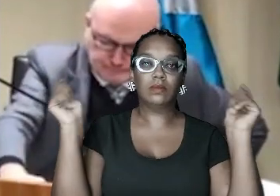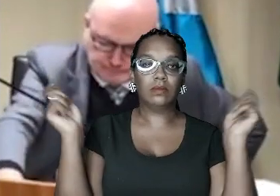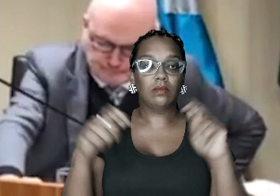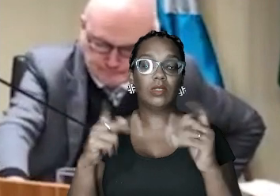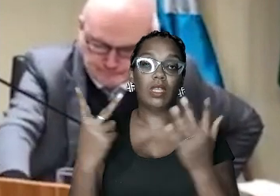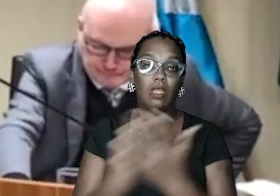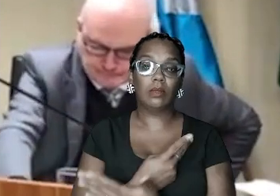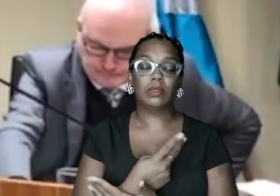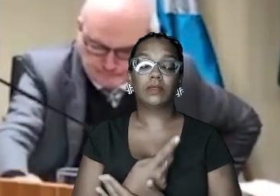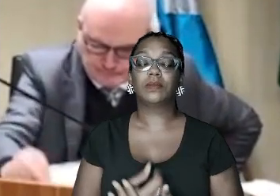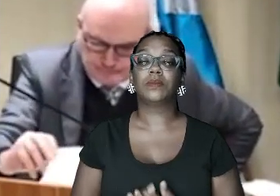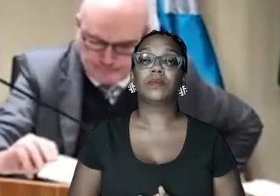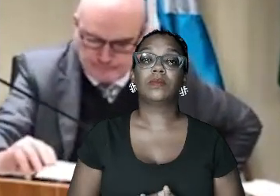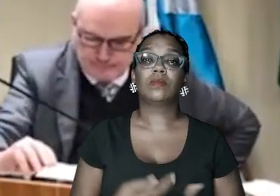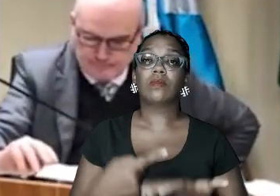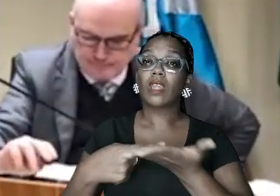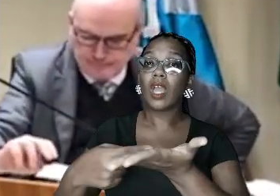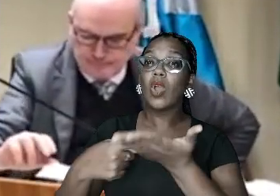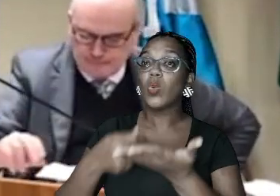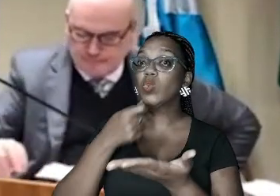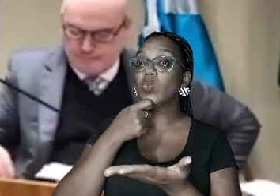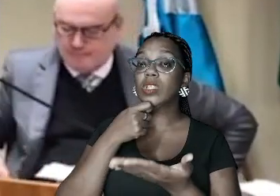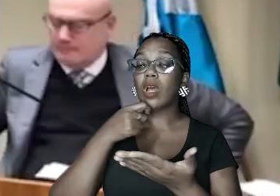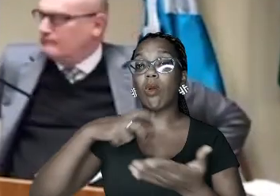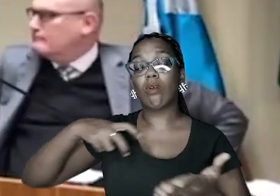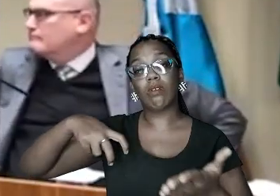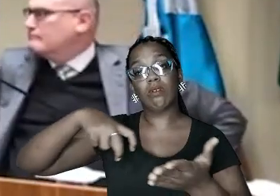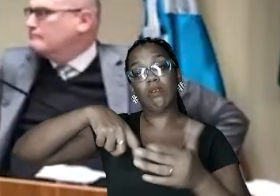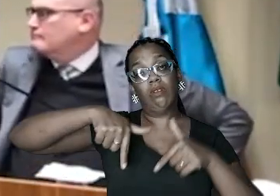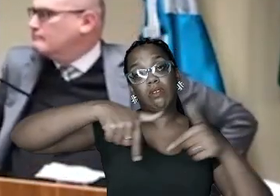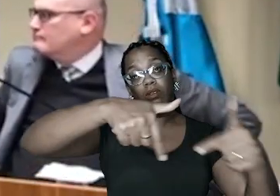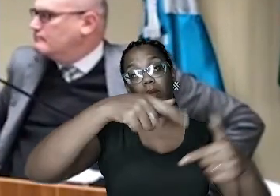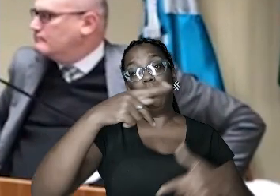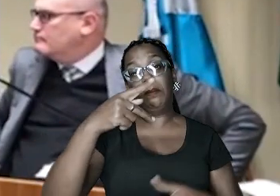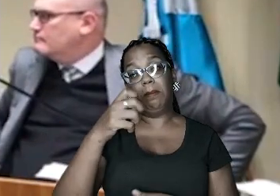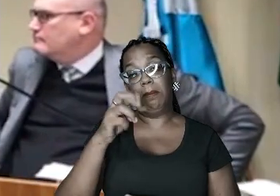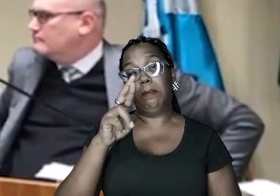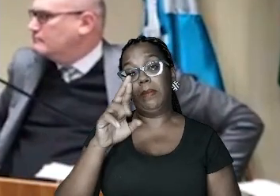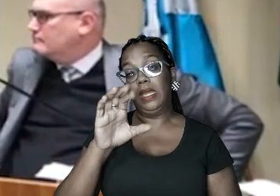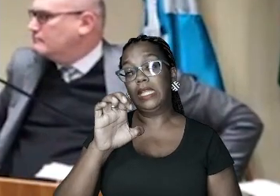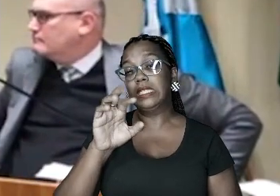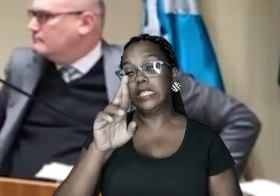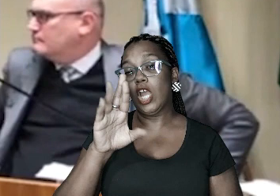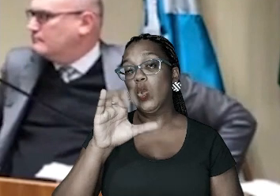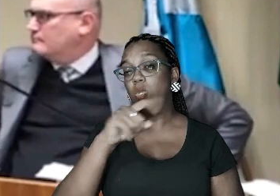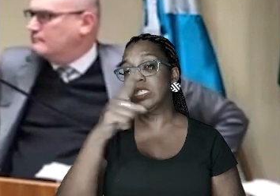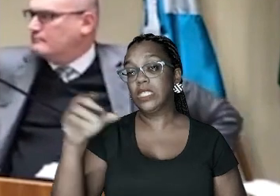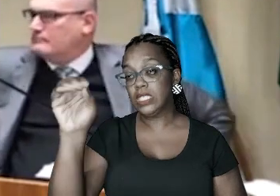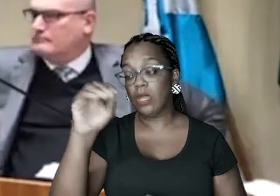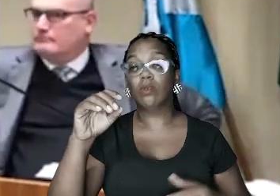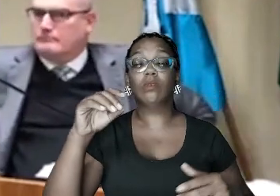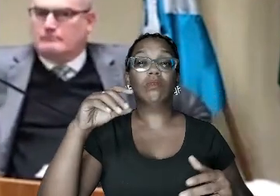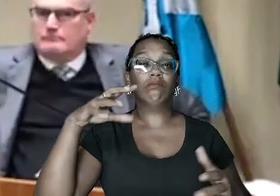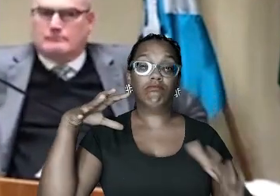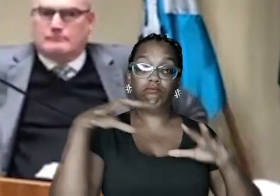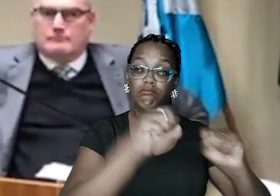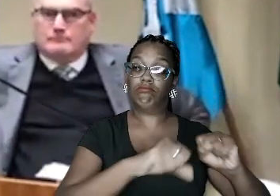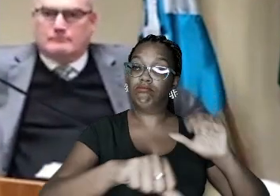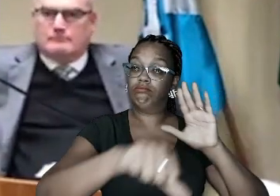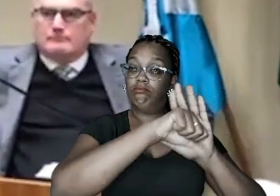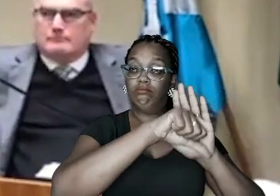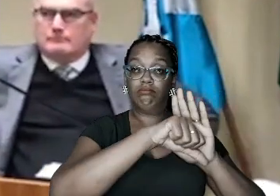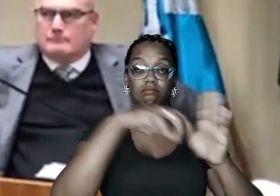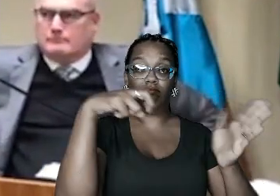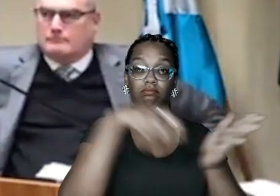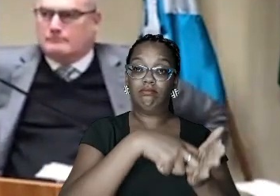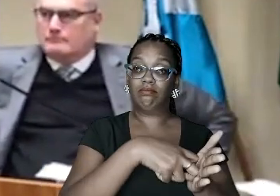acordo de não persecução penal e esse acordo de persecução penal tem que ser muito bem costurado entre o mistério público não vai ser um acordo de